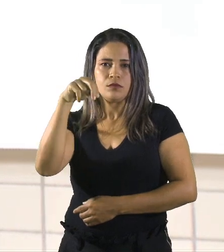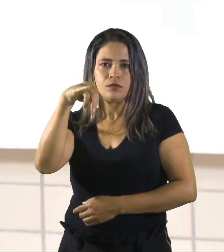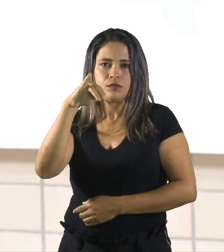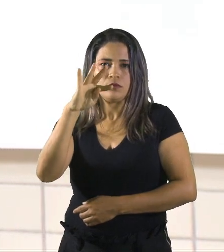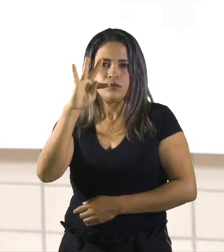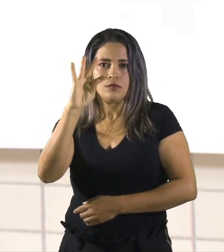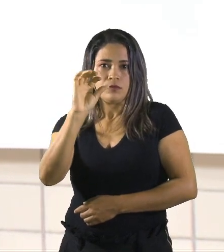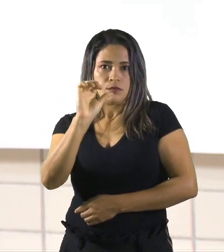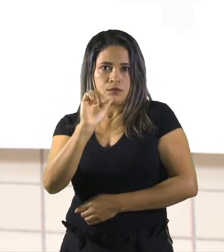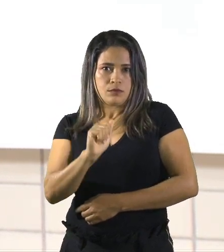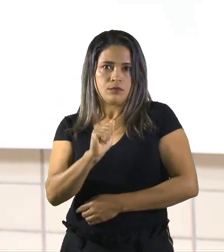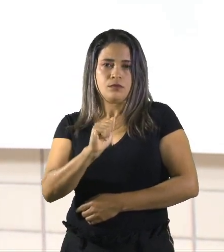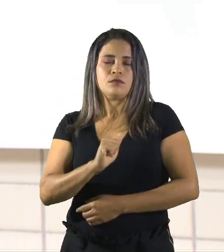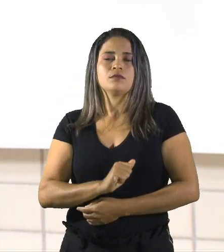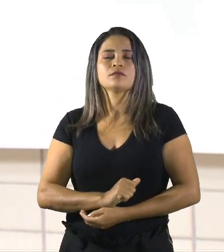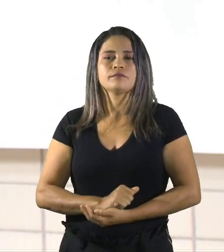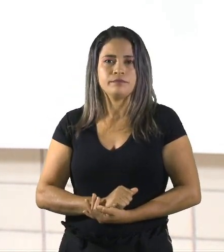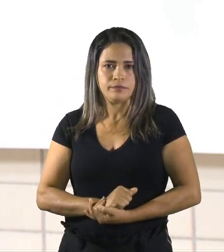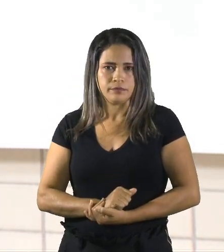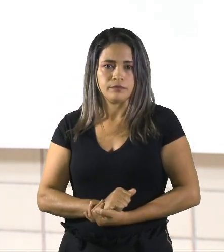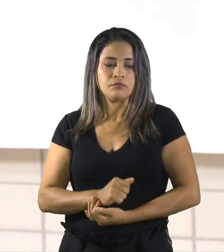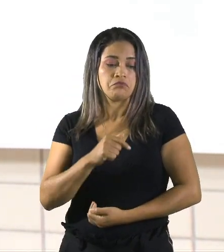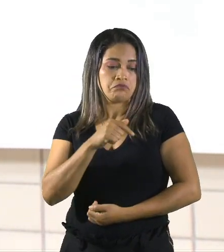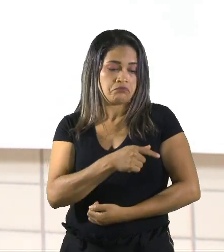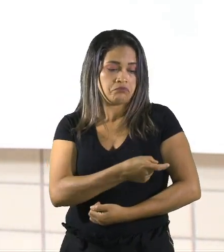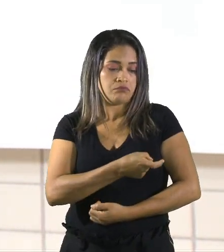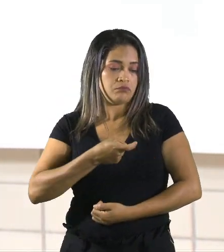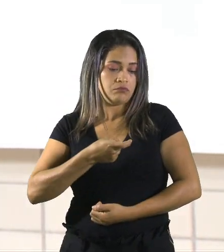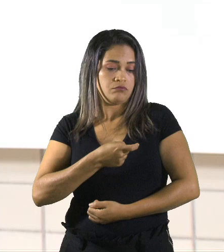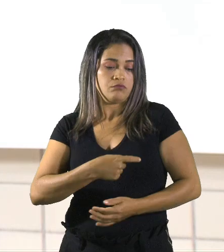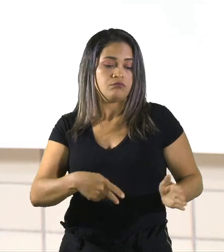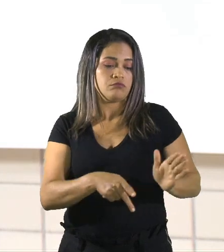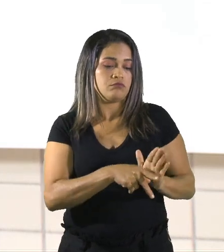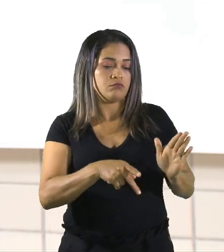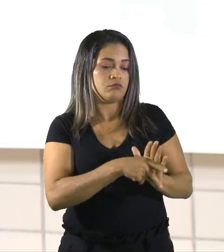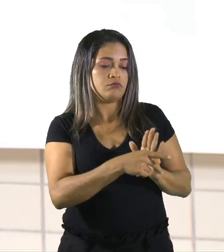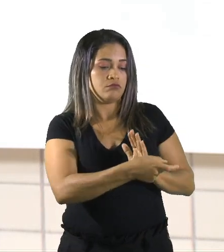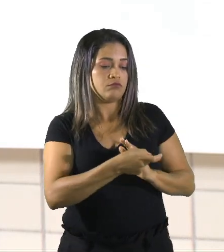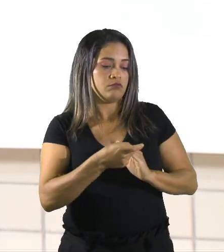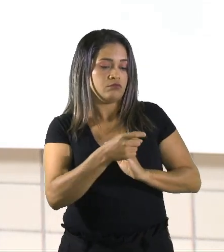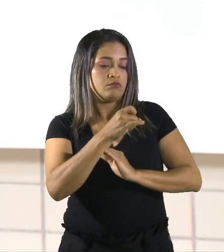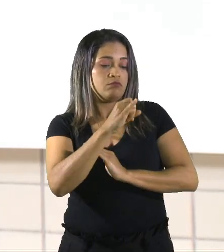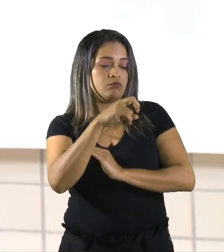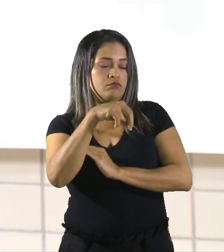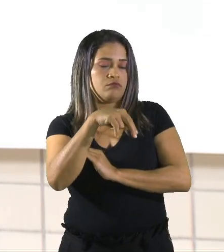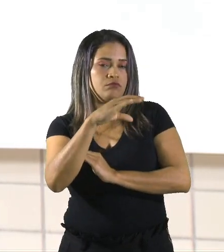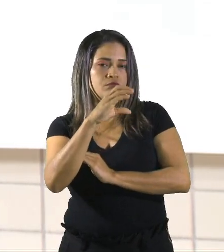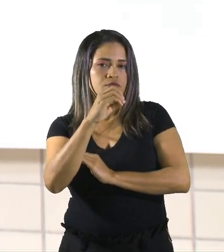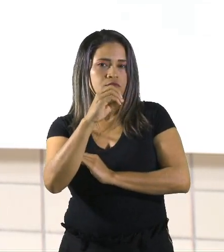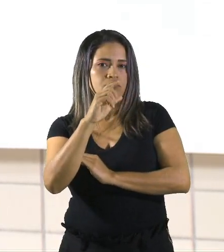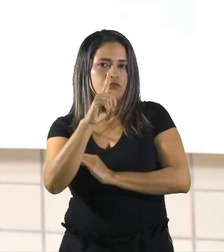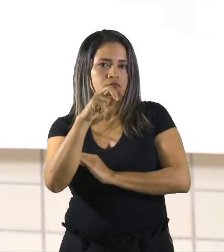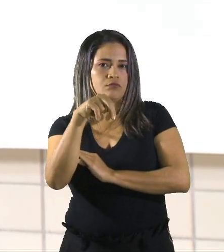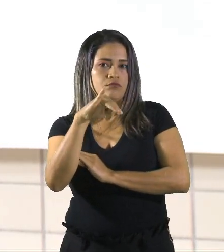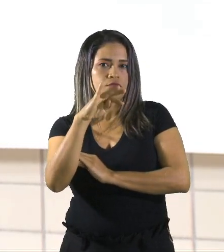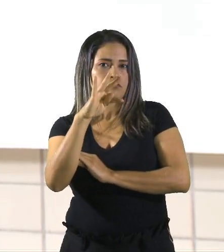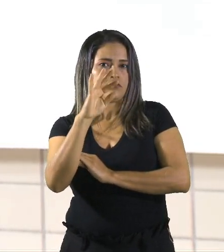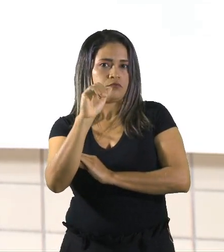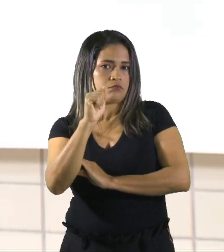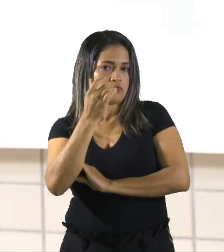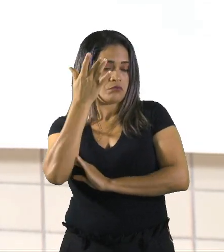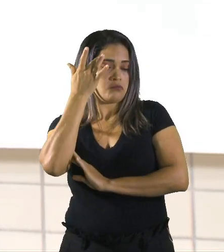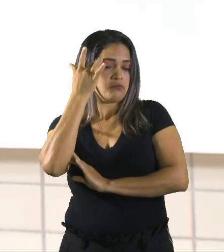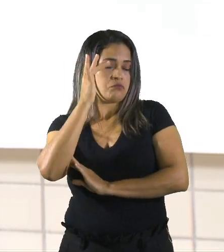Incógnita. O X vai ser minha incógnita, ou seja, é aquilo que é desconhecido. Oh, tá bom? É